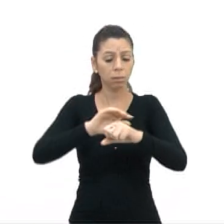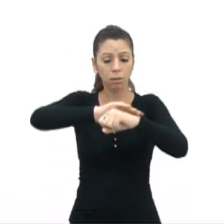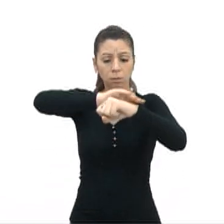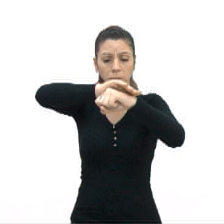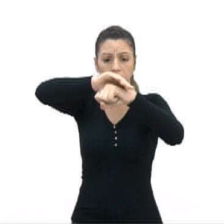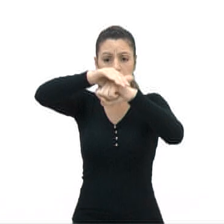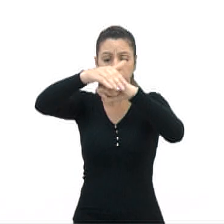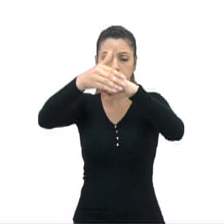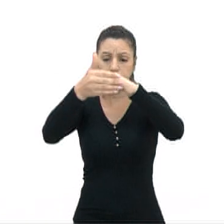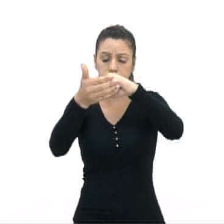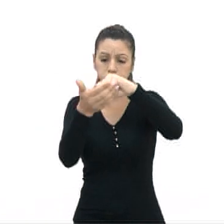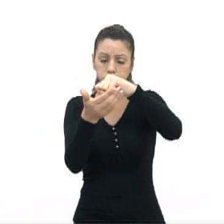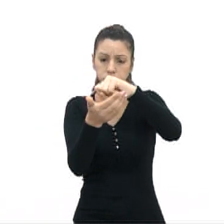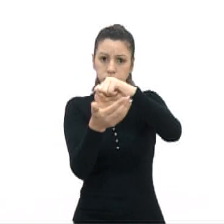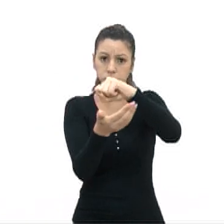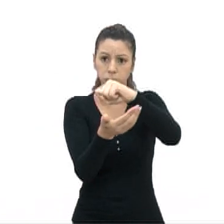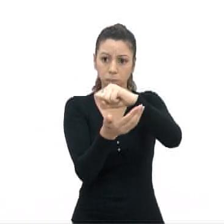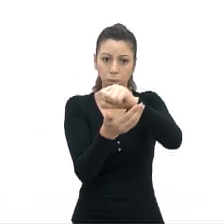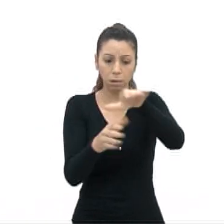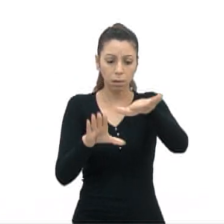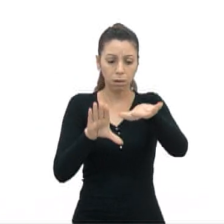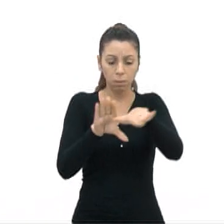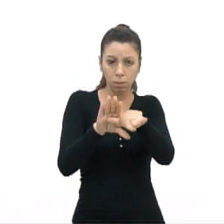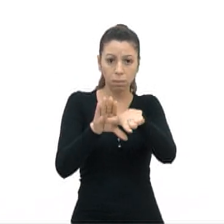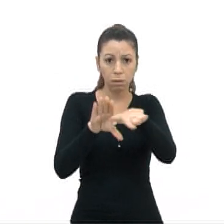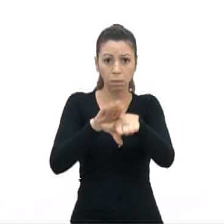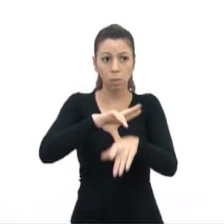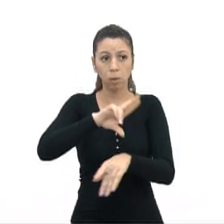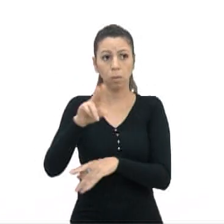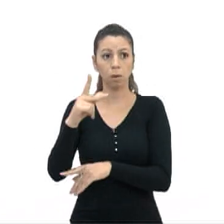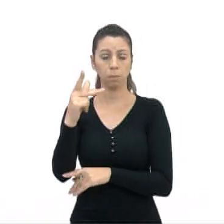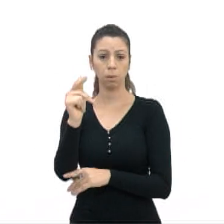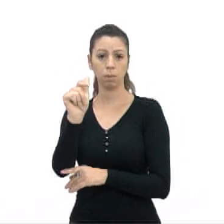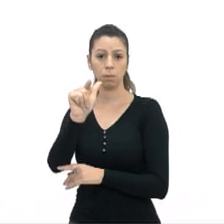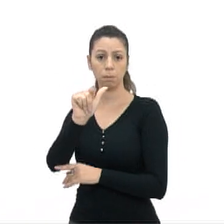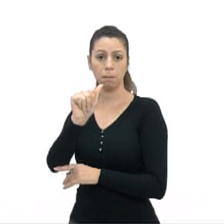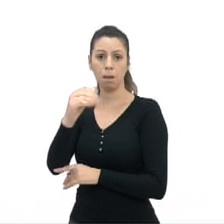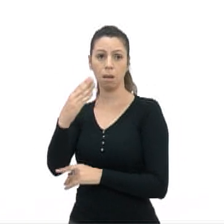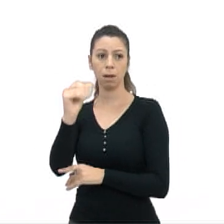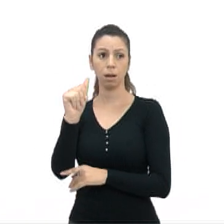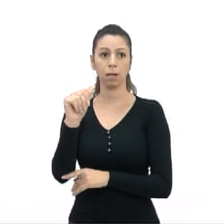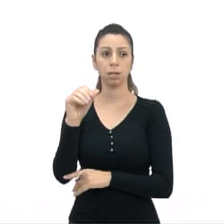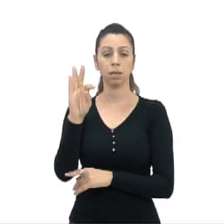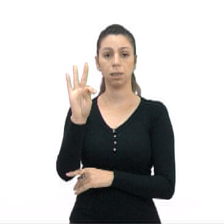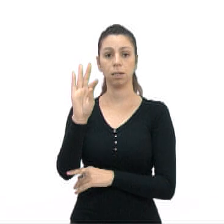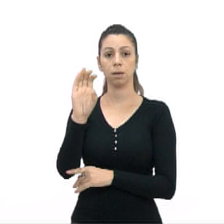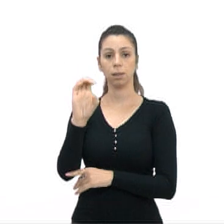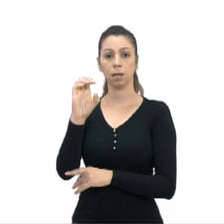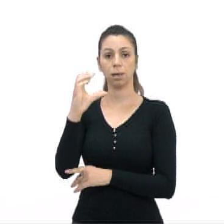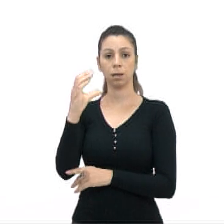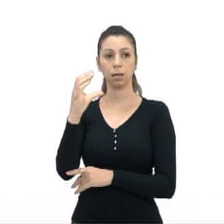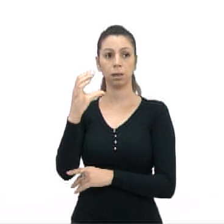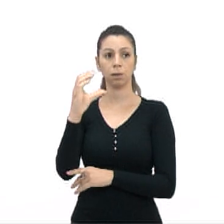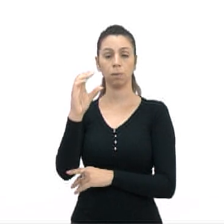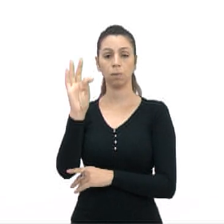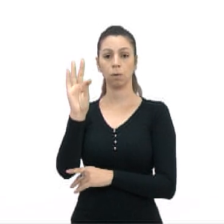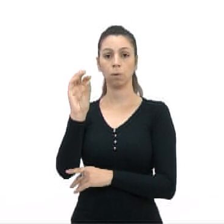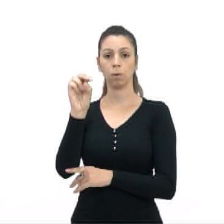terrestre possui vários pedaços, os quais chamamos de placas tectônicas. Estas se